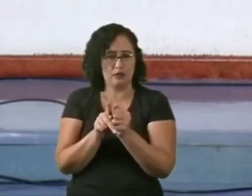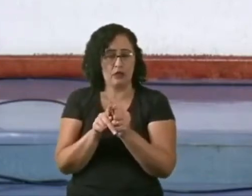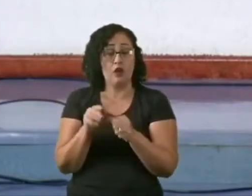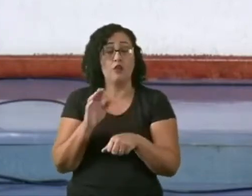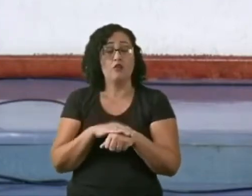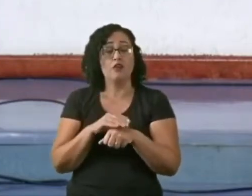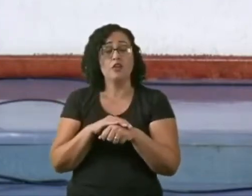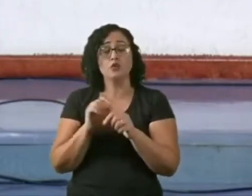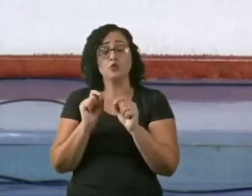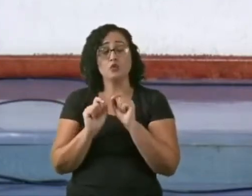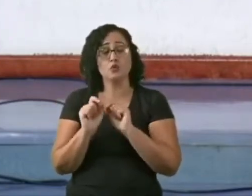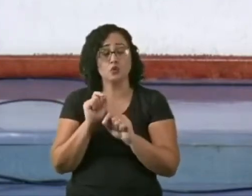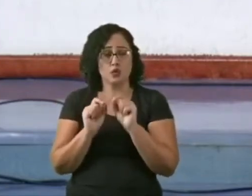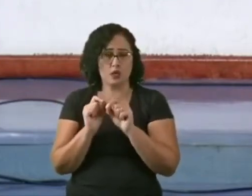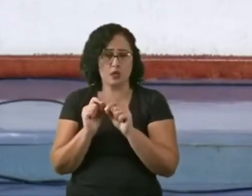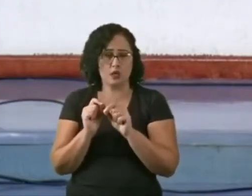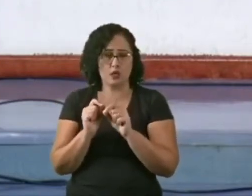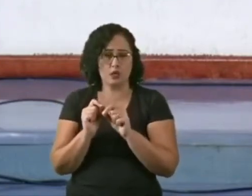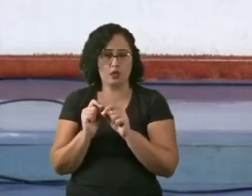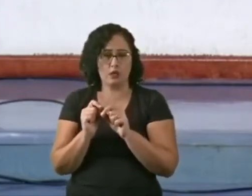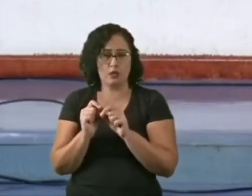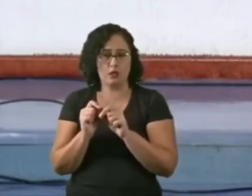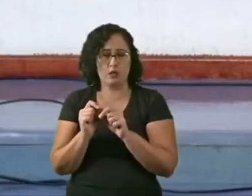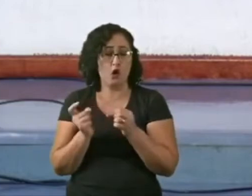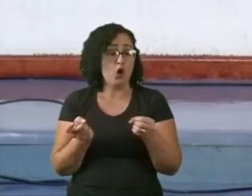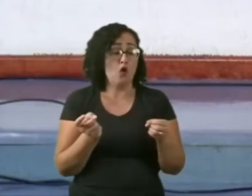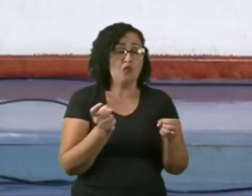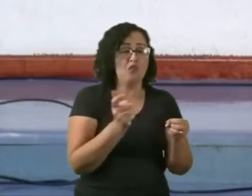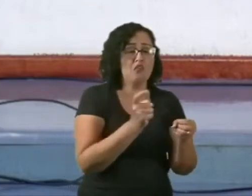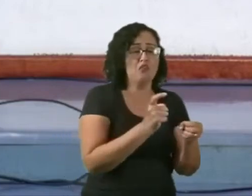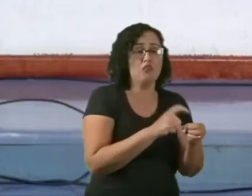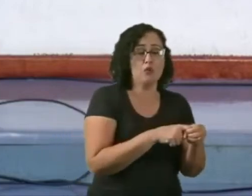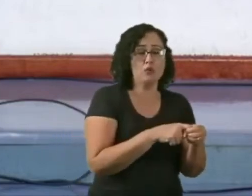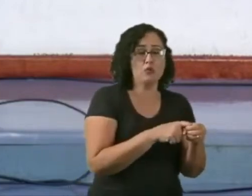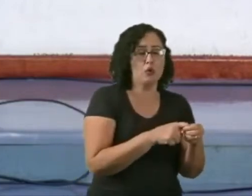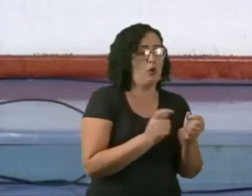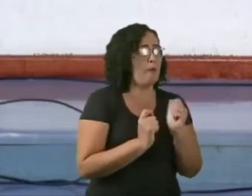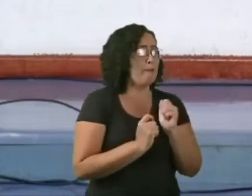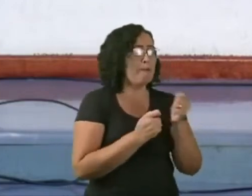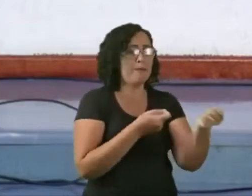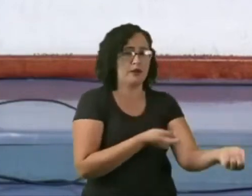tinha já tinha sido desacreditado da pessoa de Jesus.